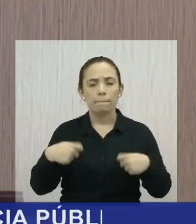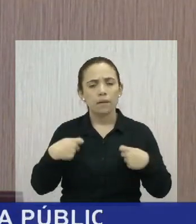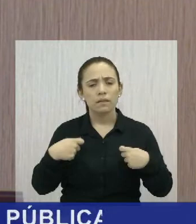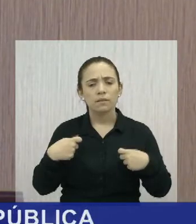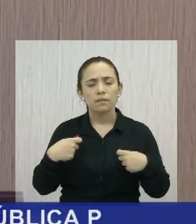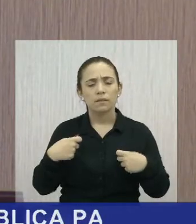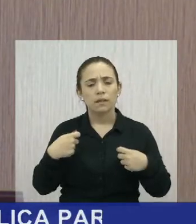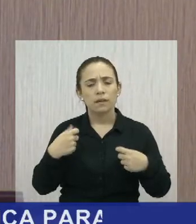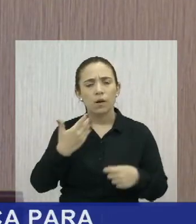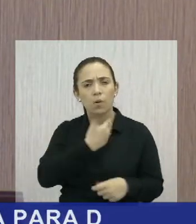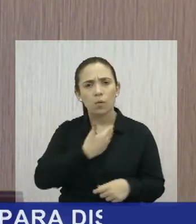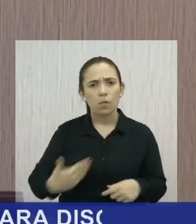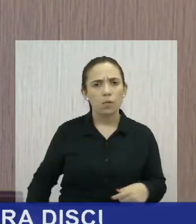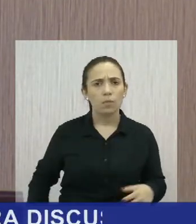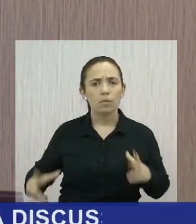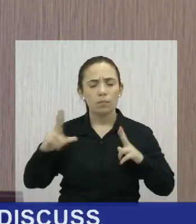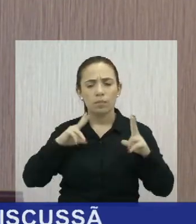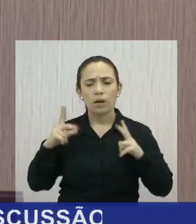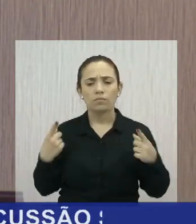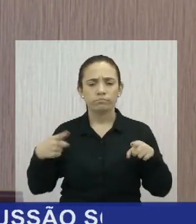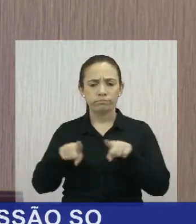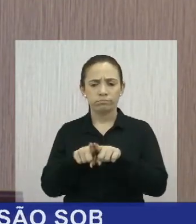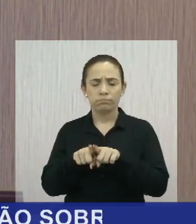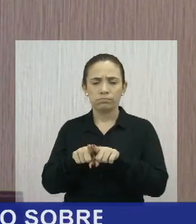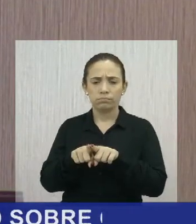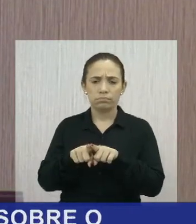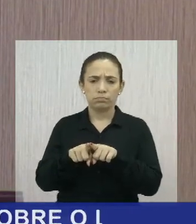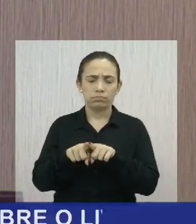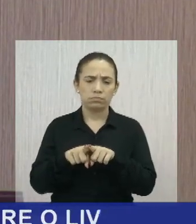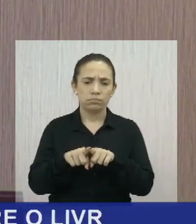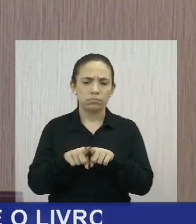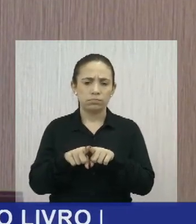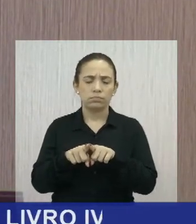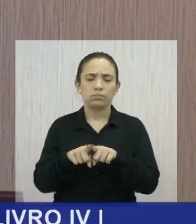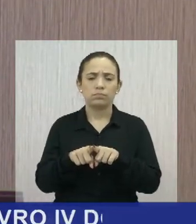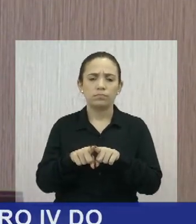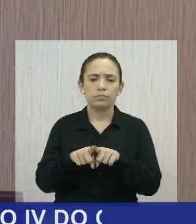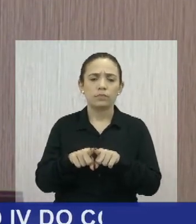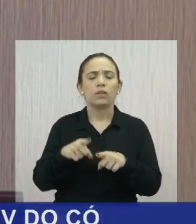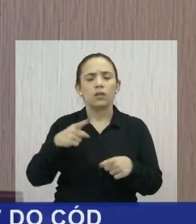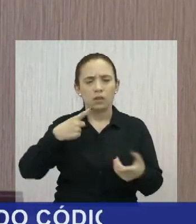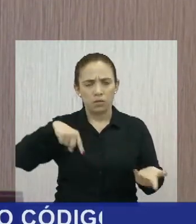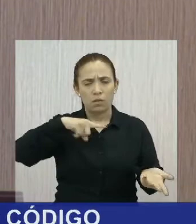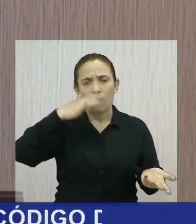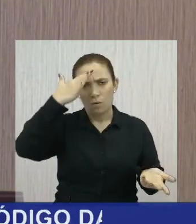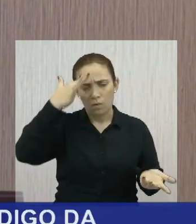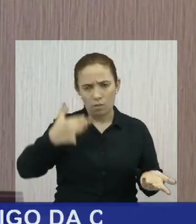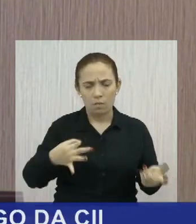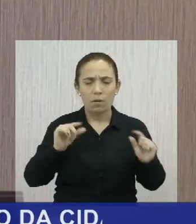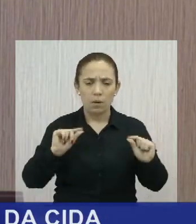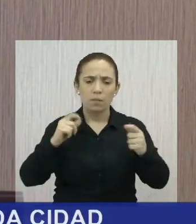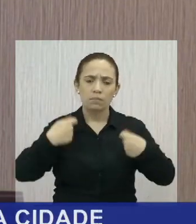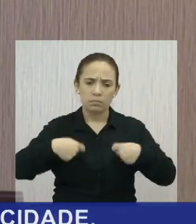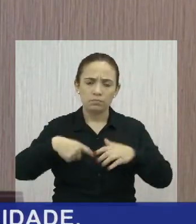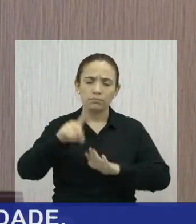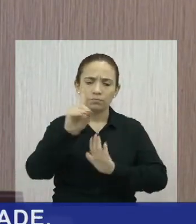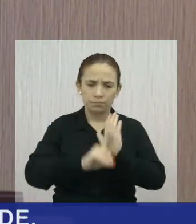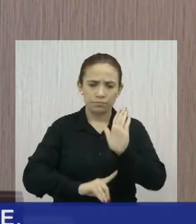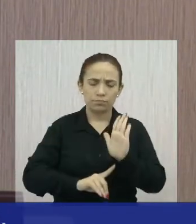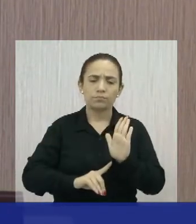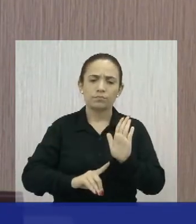parceria público-privada nesse sentido, né? Que nós possamos, sim, claro, compreendemos que é necessário, é de direito